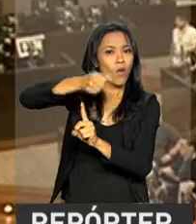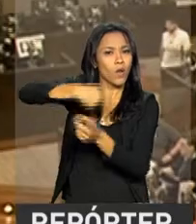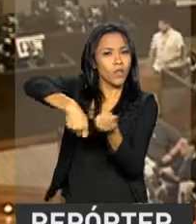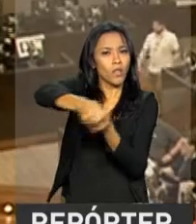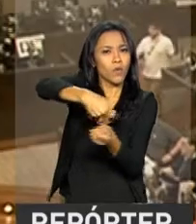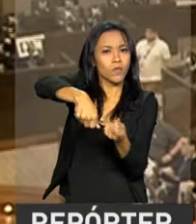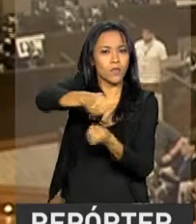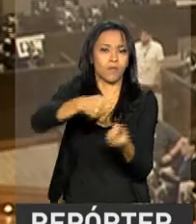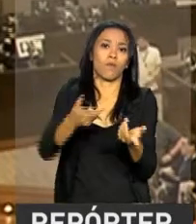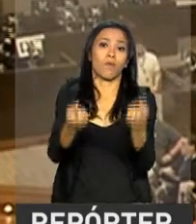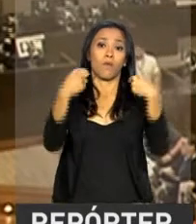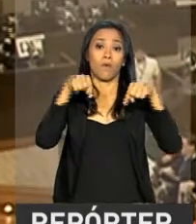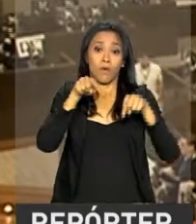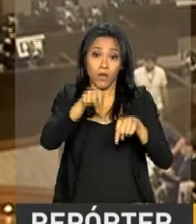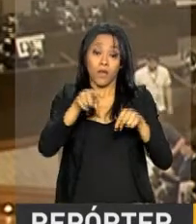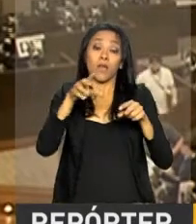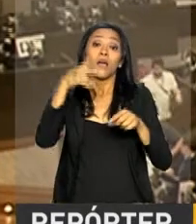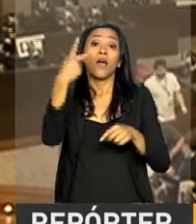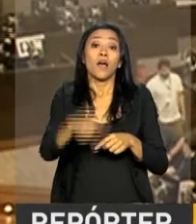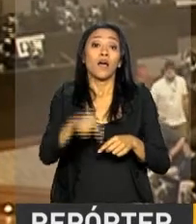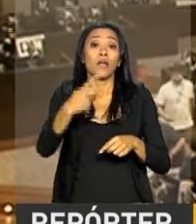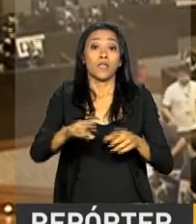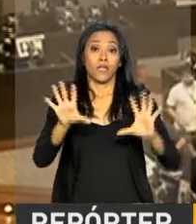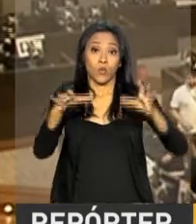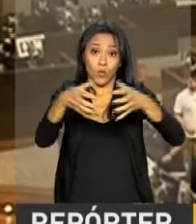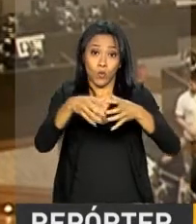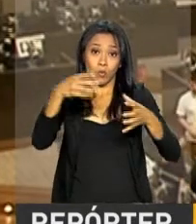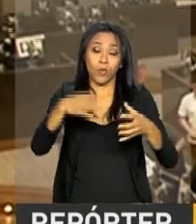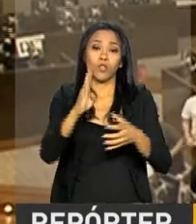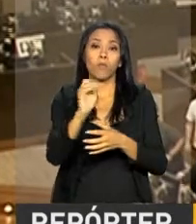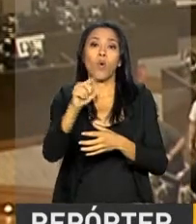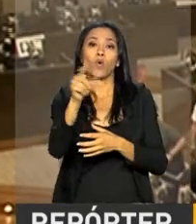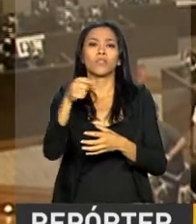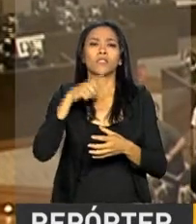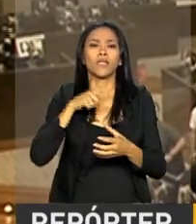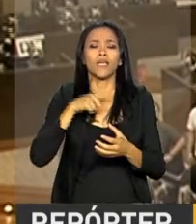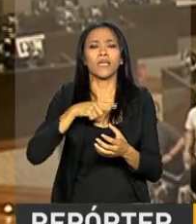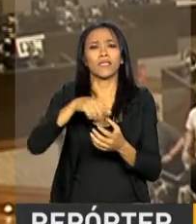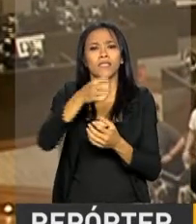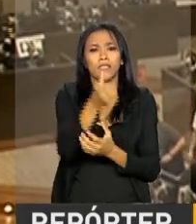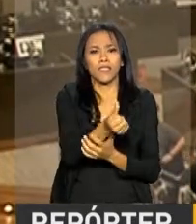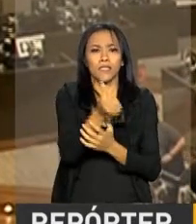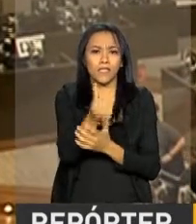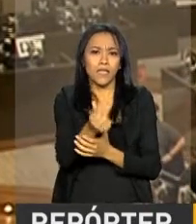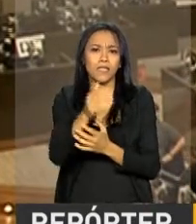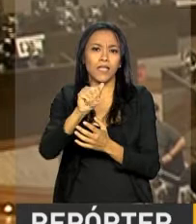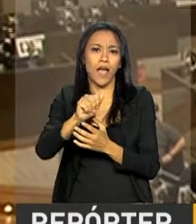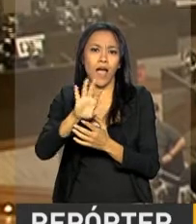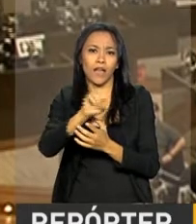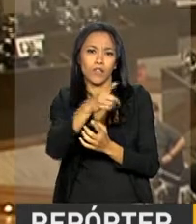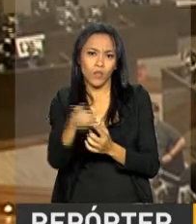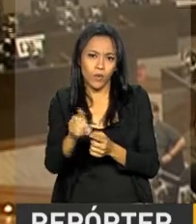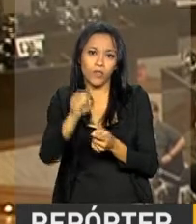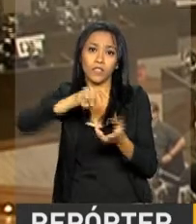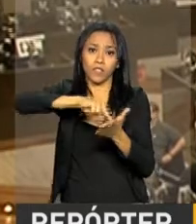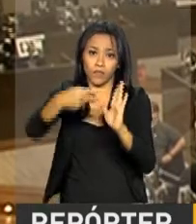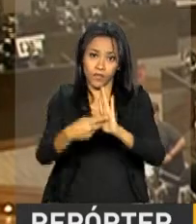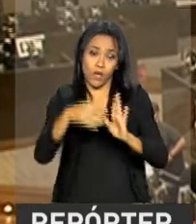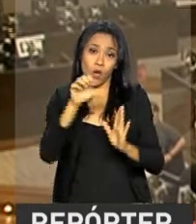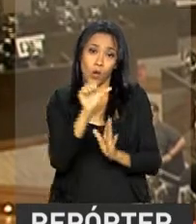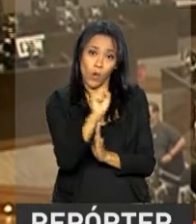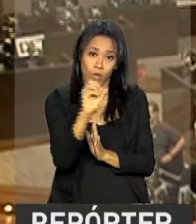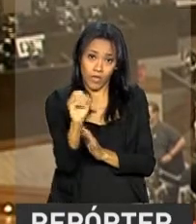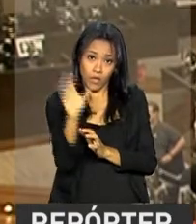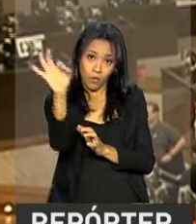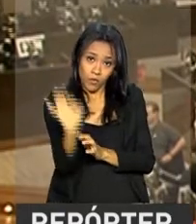o índice da bolsa de valores de são paulo é formado por uma carteira de investimentos com 66 ações que representam 80% dos